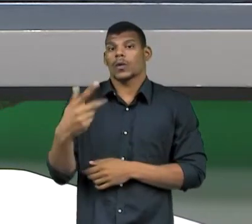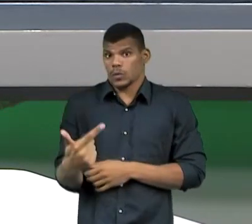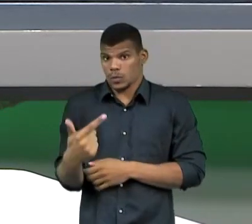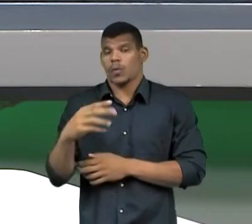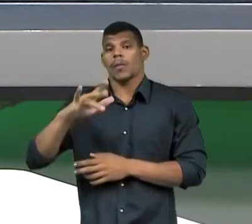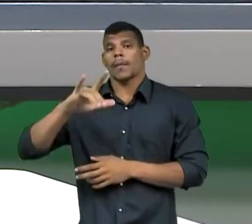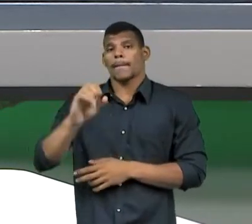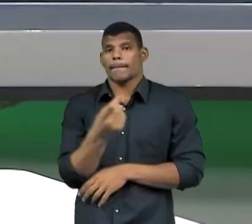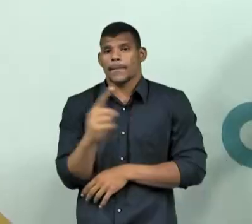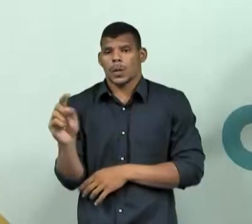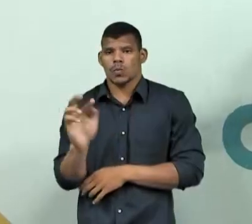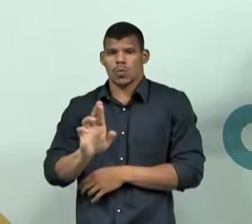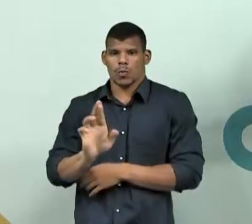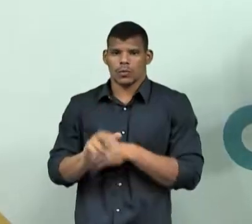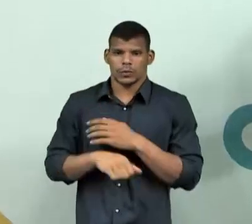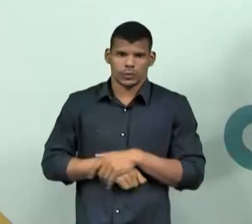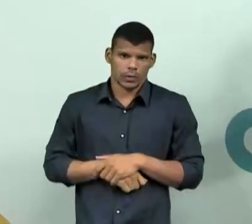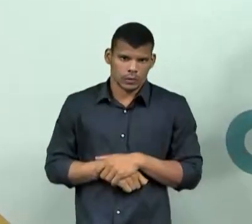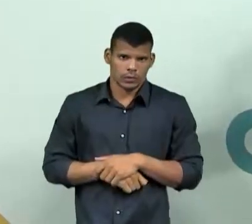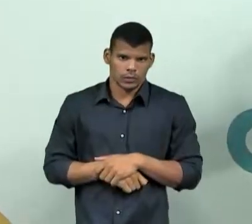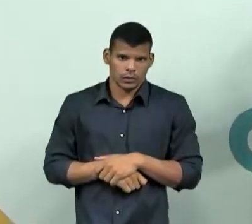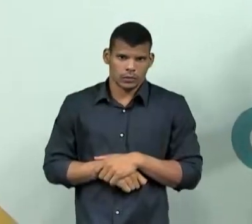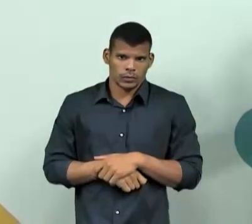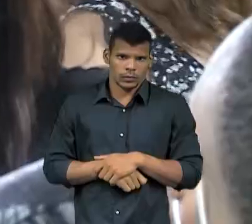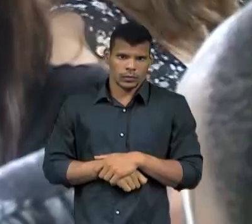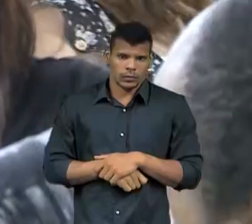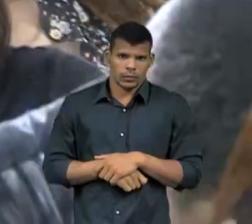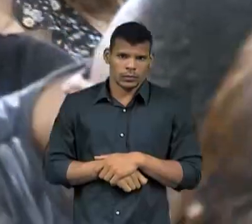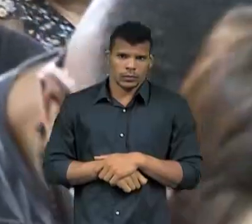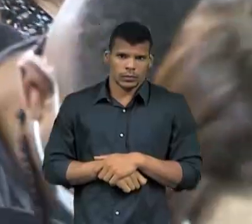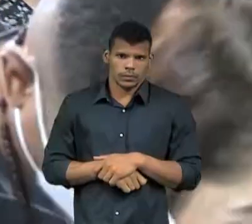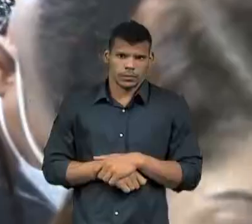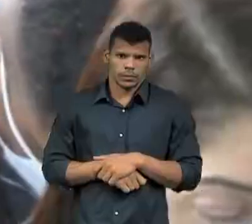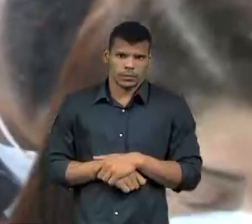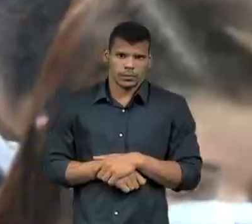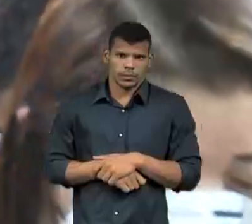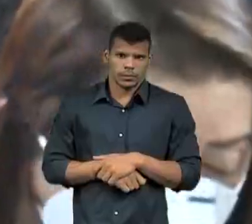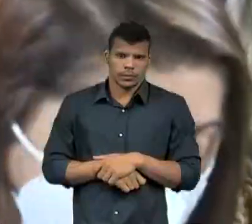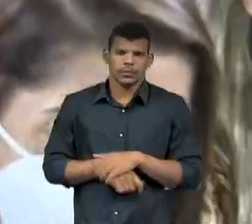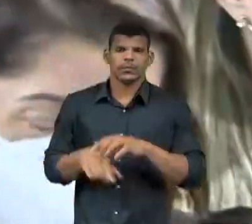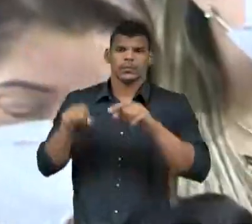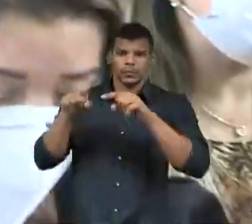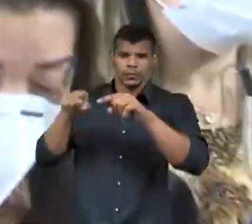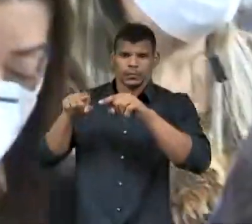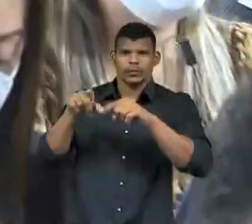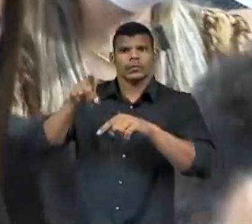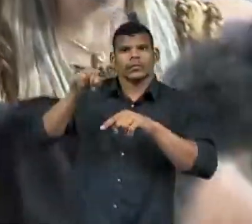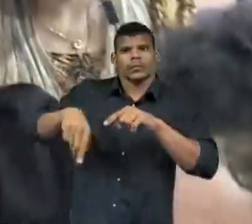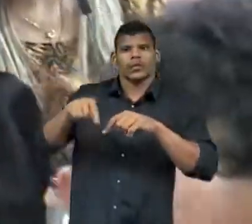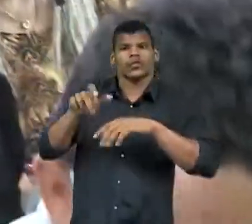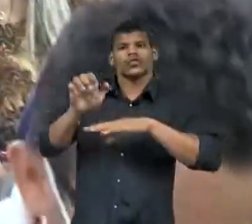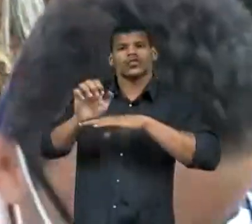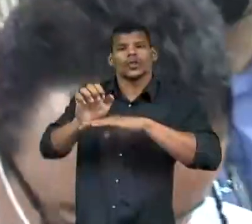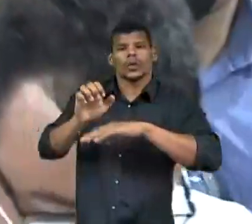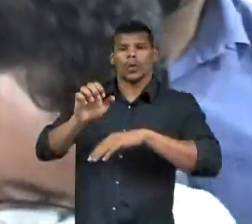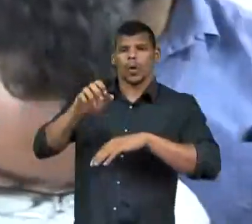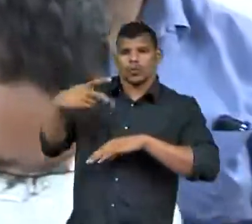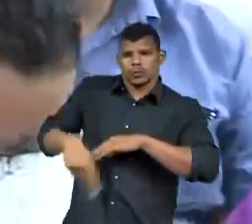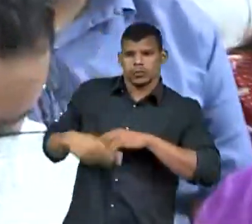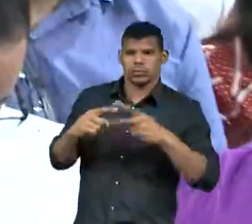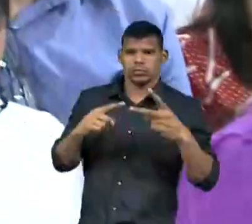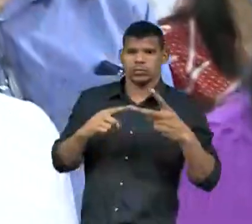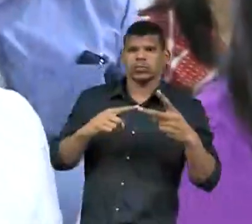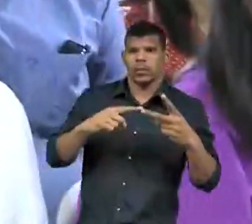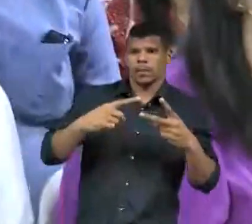de reais. O novo equipamento vai atender os professores da educação básica das redes estadual e municipais do Ceará.